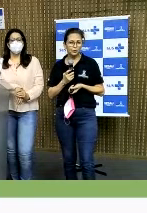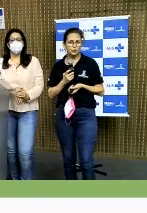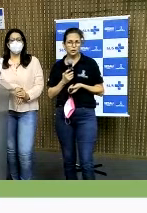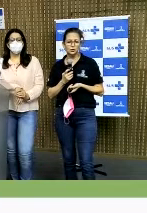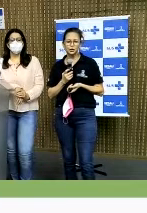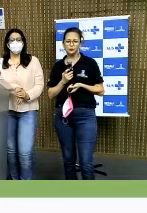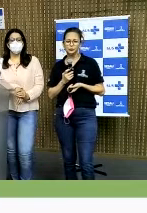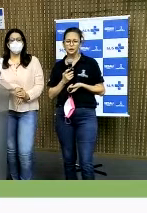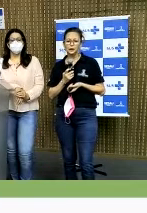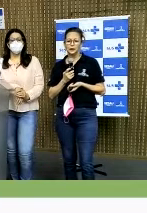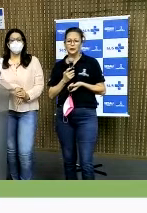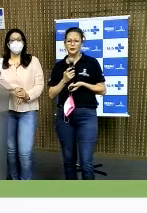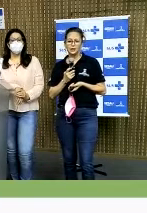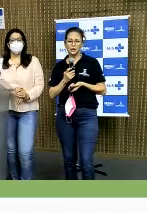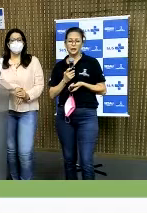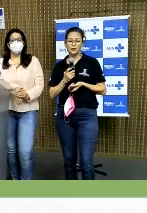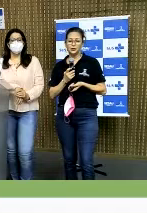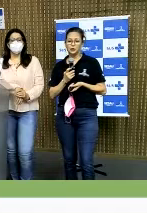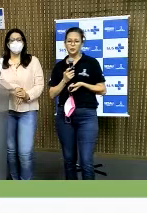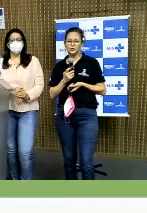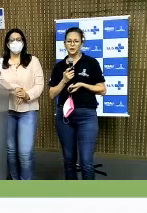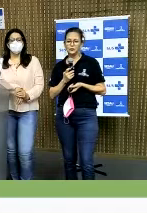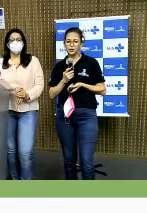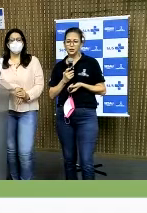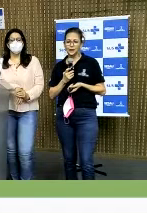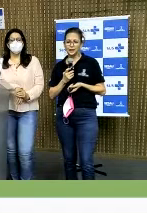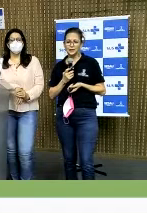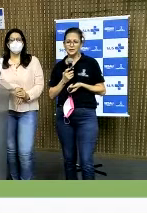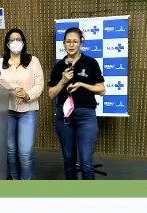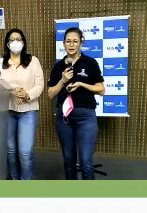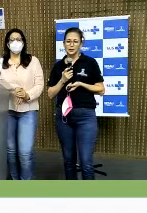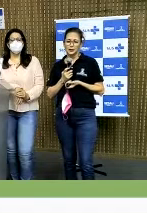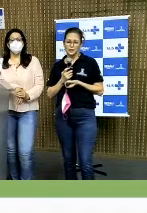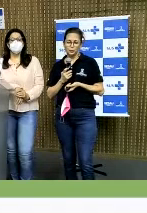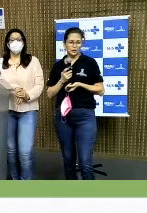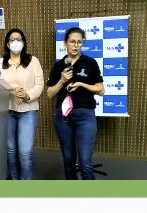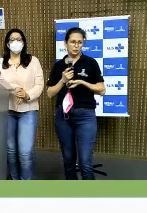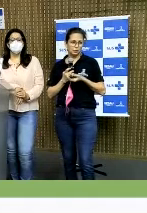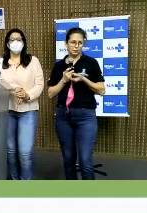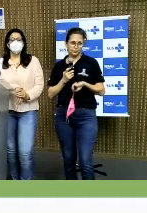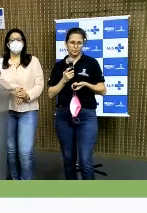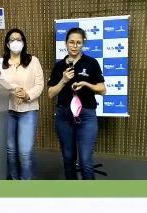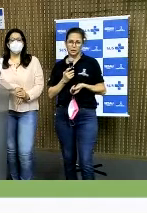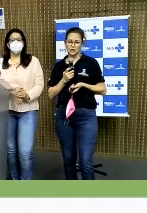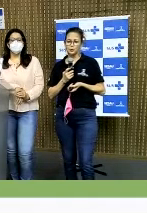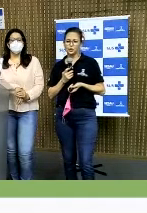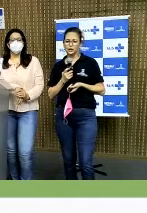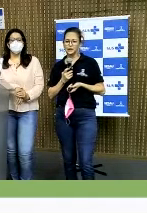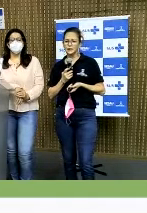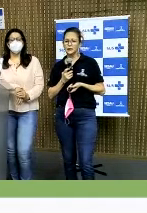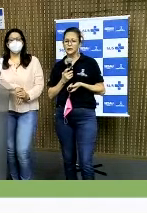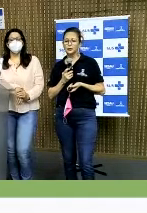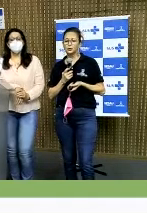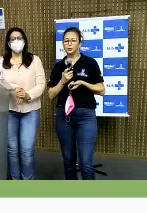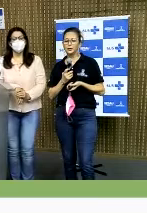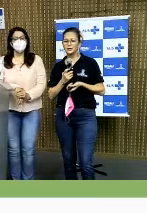semestre, tivemos 1 elogio. Taxa negativa em 2020, 23, 100%